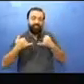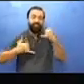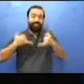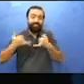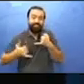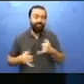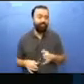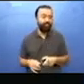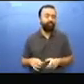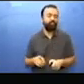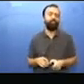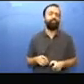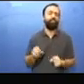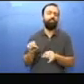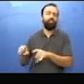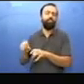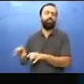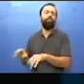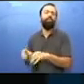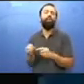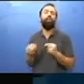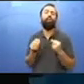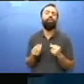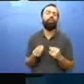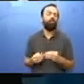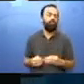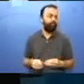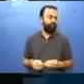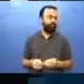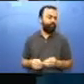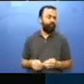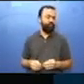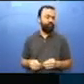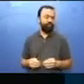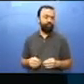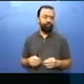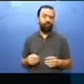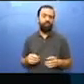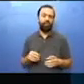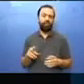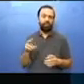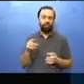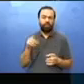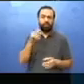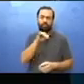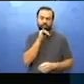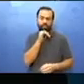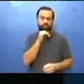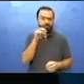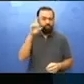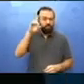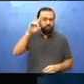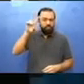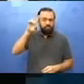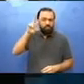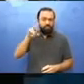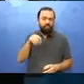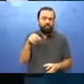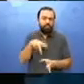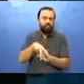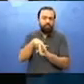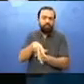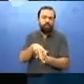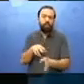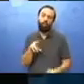como ensinar, professora? Por exemplo, um livro pode nos ensinar sobre a história da nossa cidade ou sobre o funcionamento do